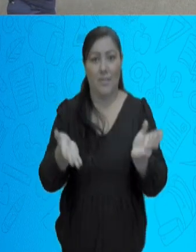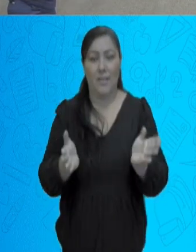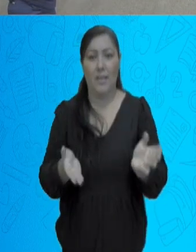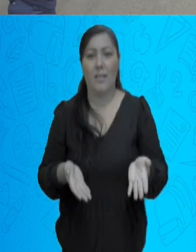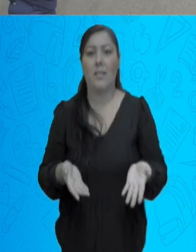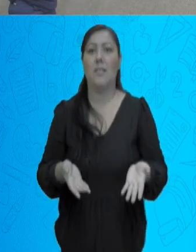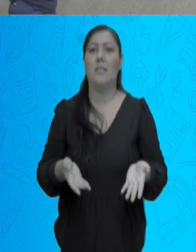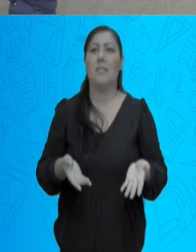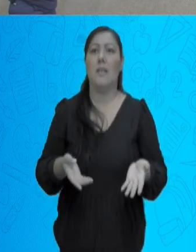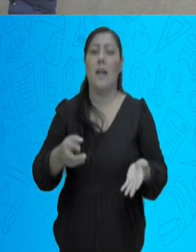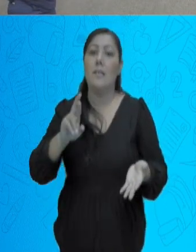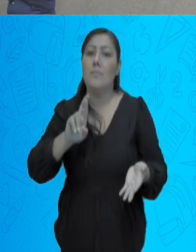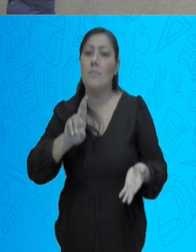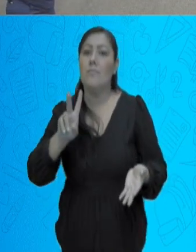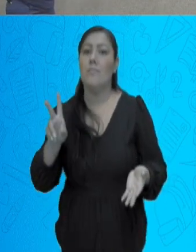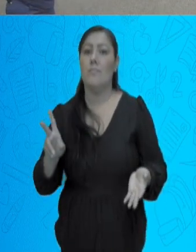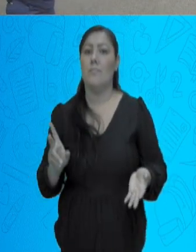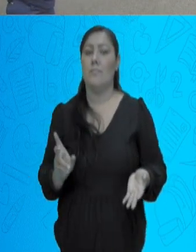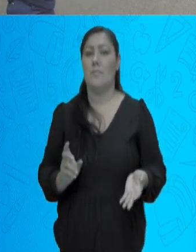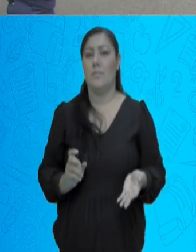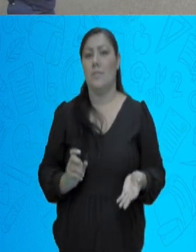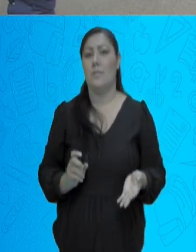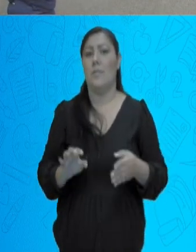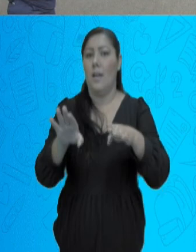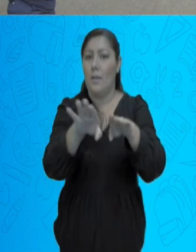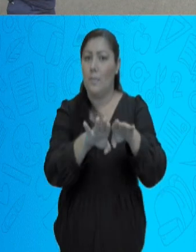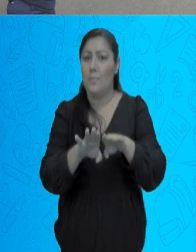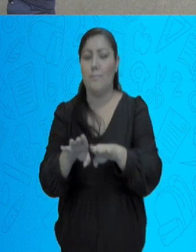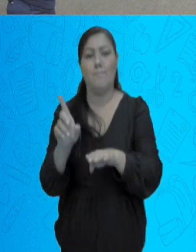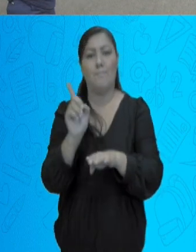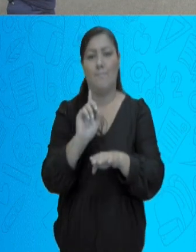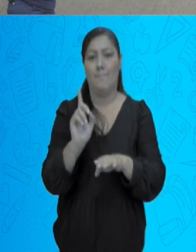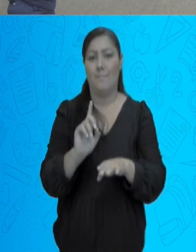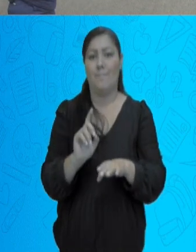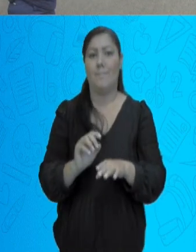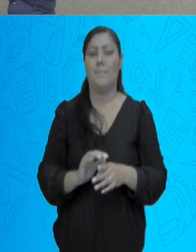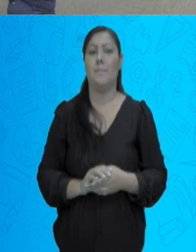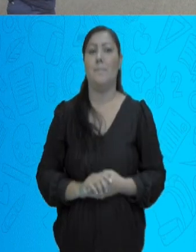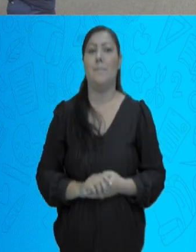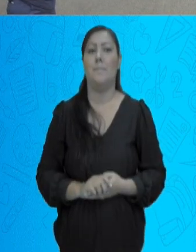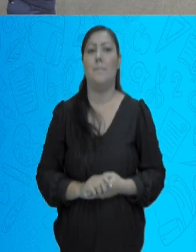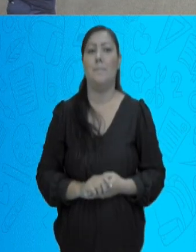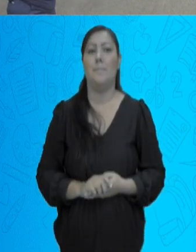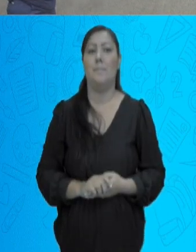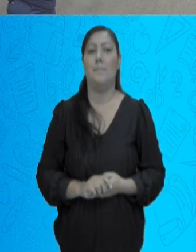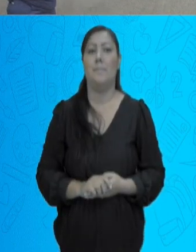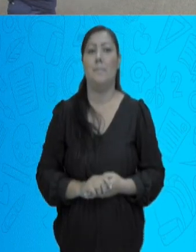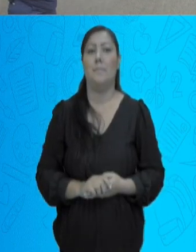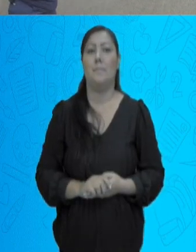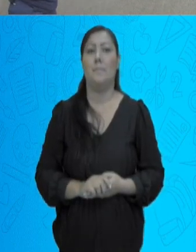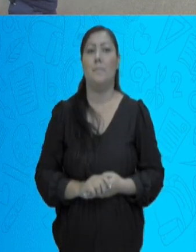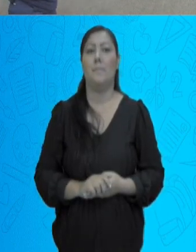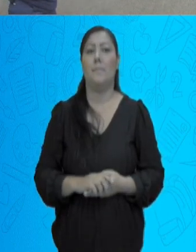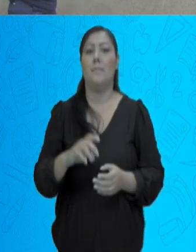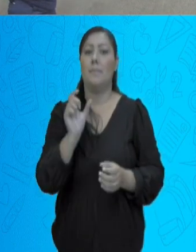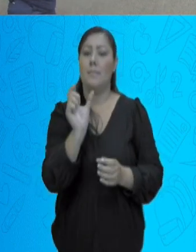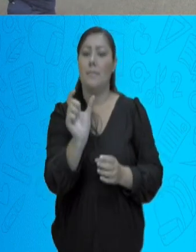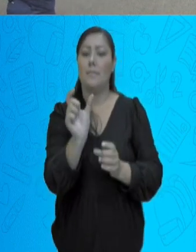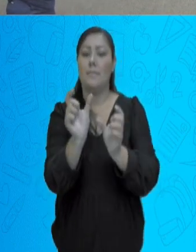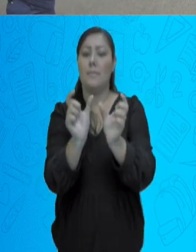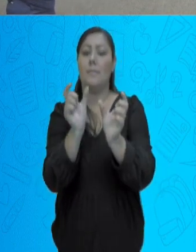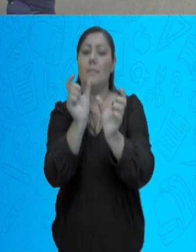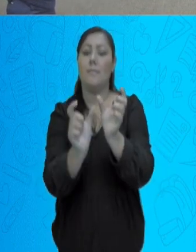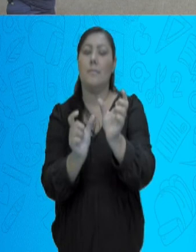terminações deles não vai adquirir aquele formato citado lá, ó. Tá vendo, ó? Terminados com IAR são